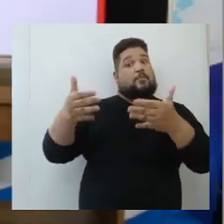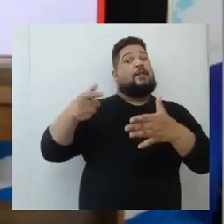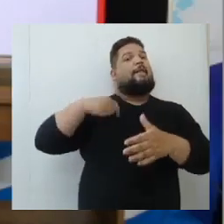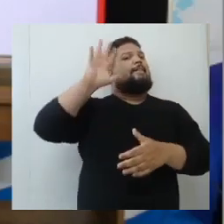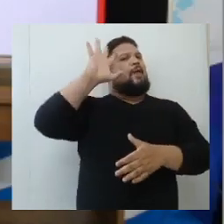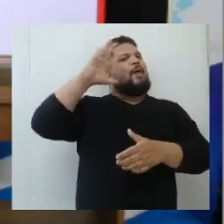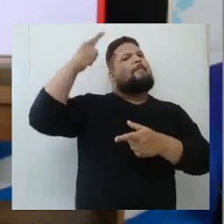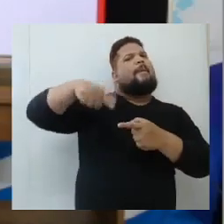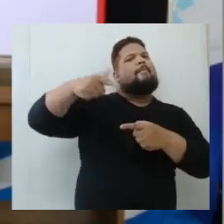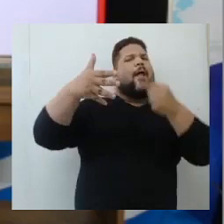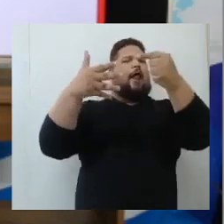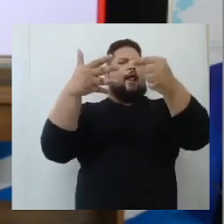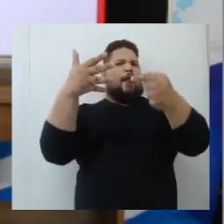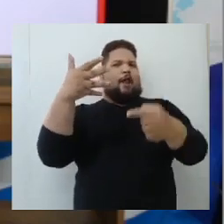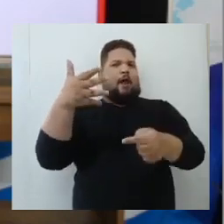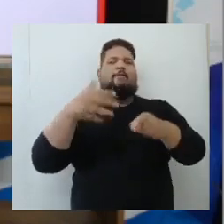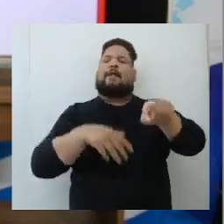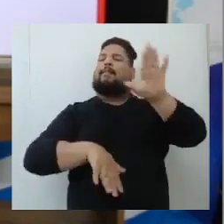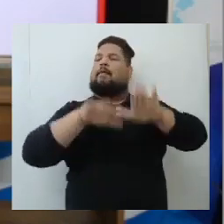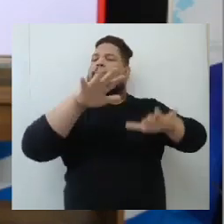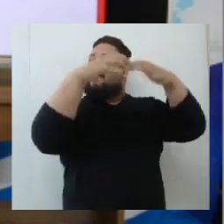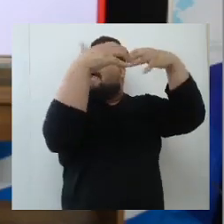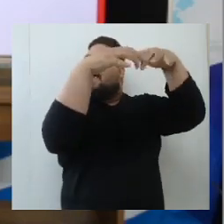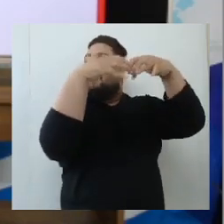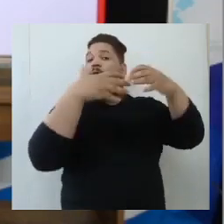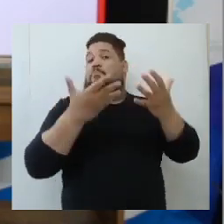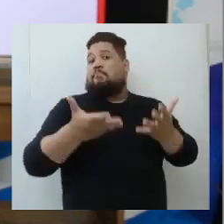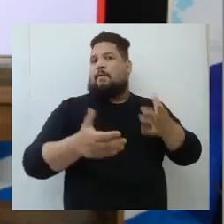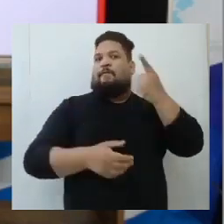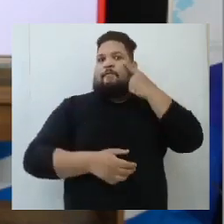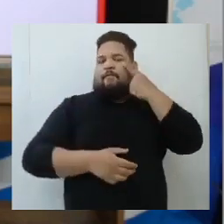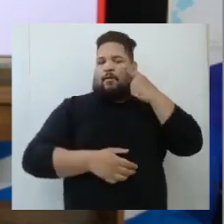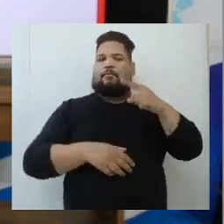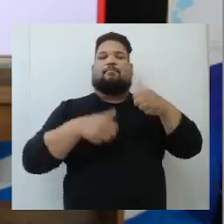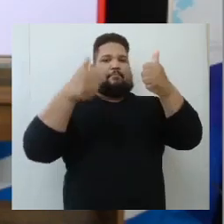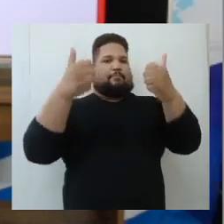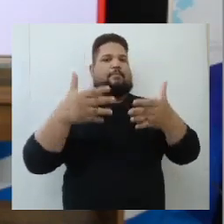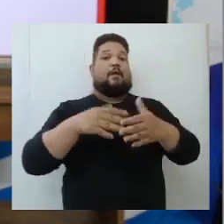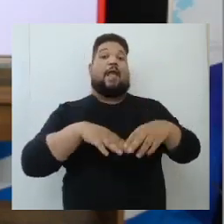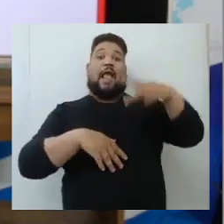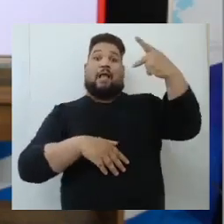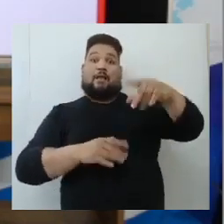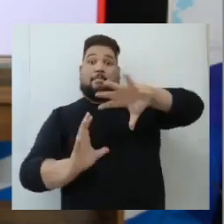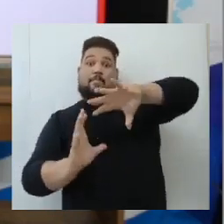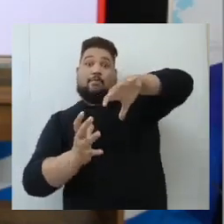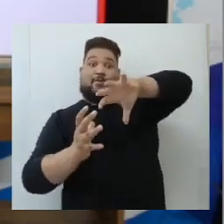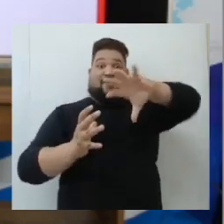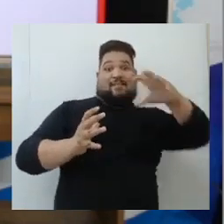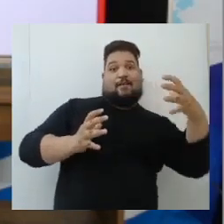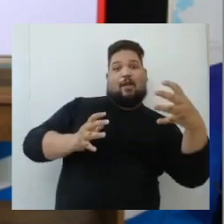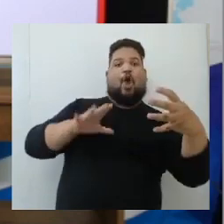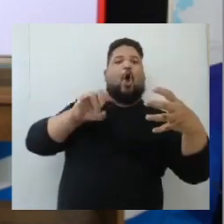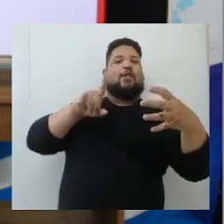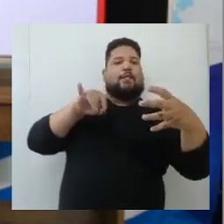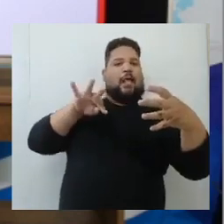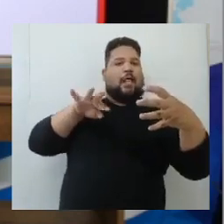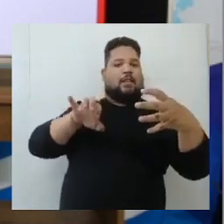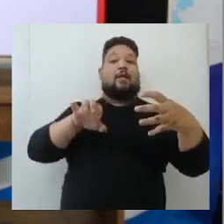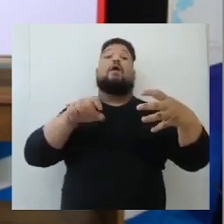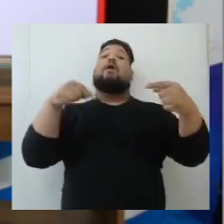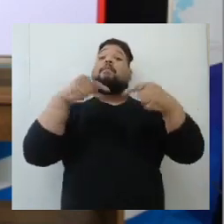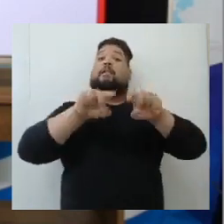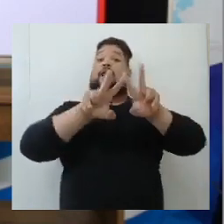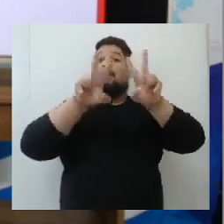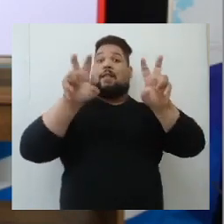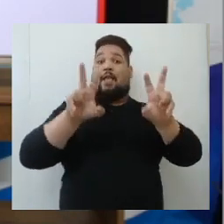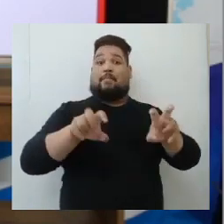teorias. Você deve estar pensando nisso. Então, se liga. Aqui no Ocidente, aqui desse lado do mundo, essas são as duas